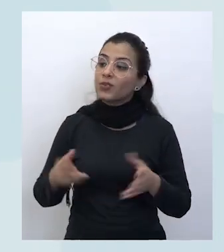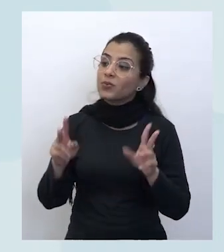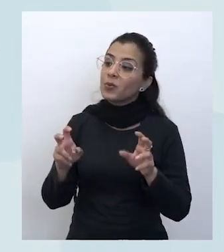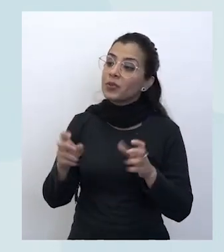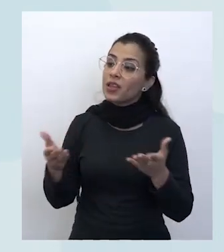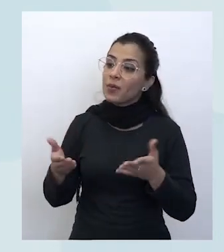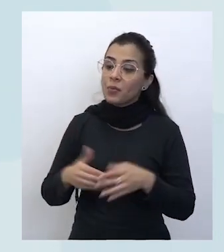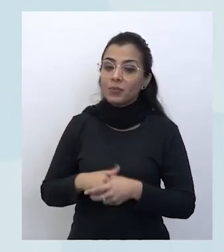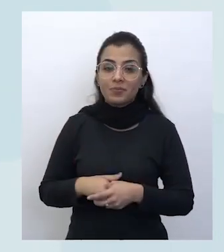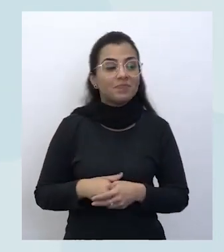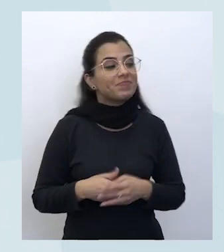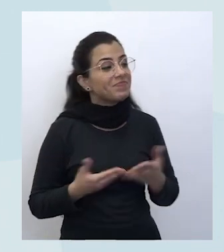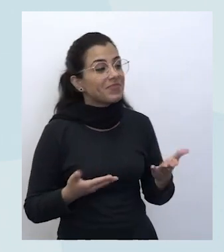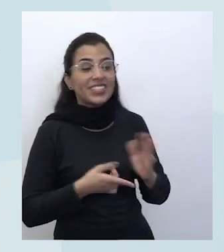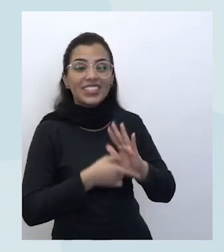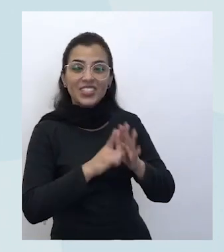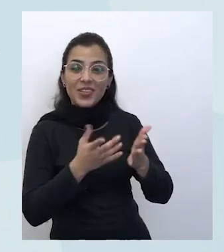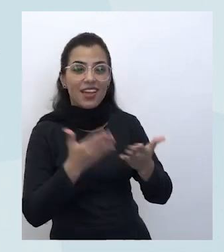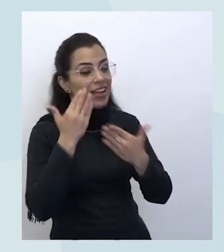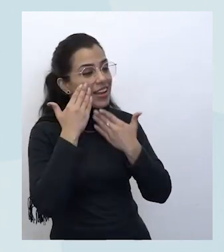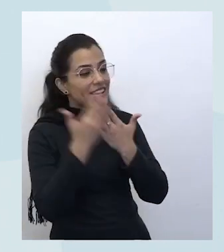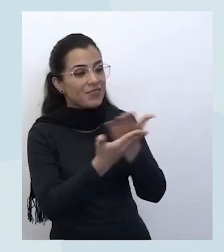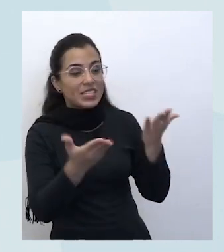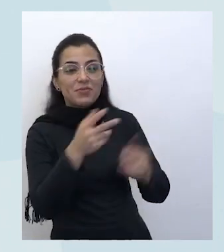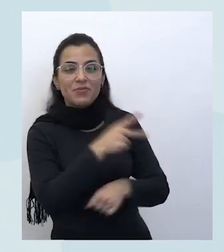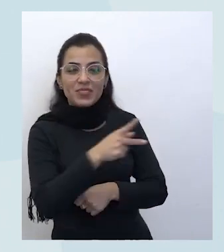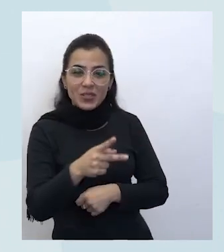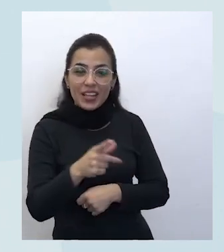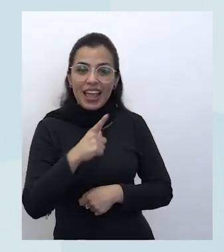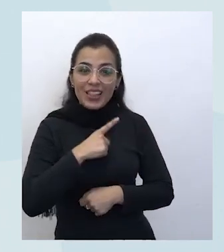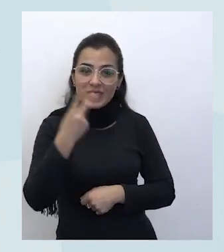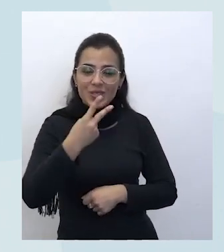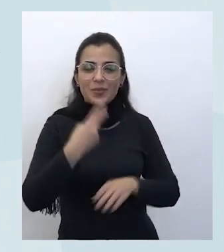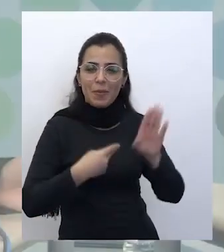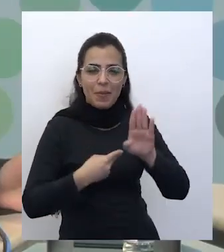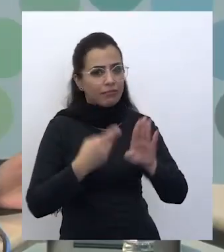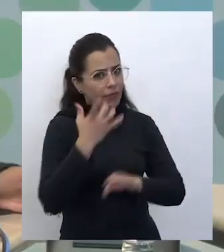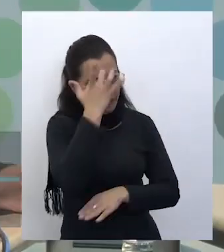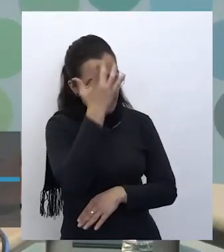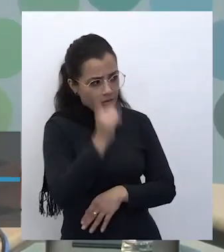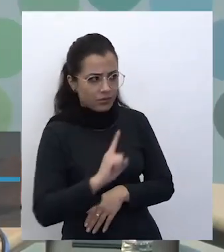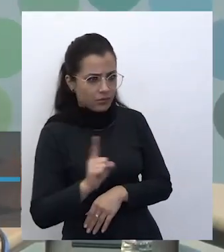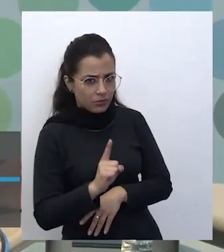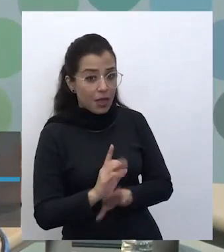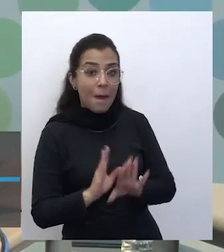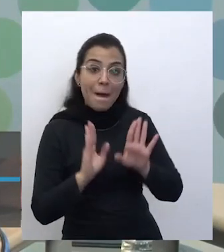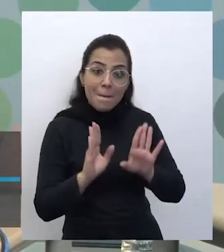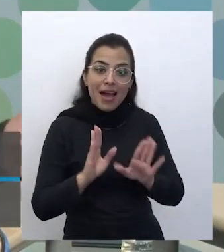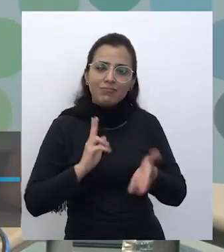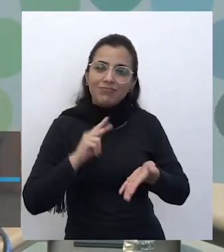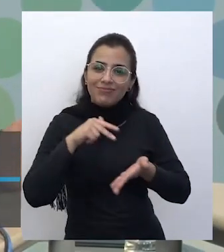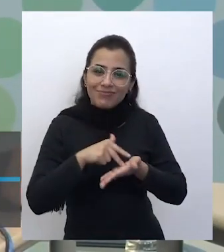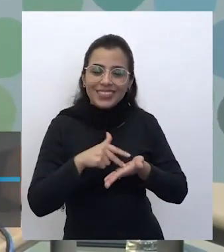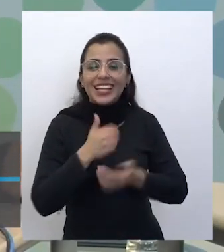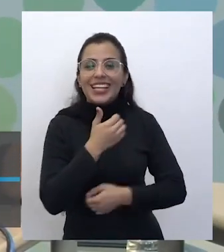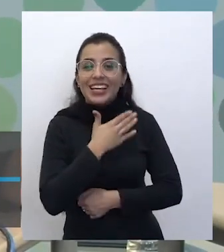lá. Antes, Mauro, eu queria agradecer aos professores que estiveram conosco esse bimestre, que não foi fácil para a gente, né? Mas estamos aí, agradecer